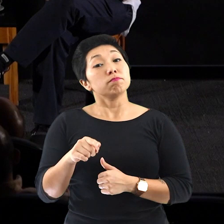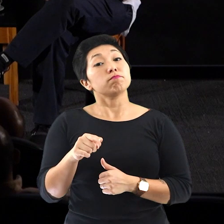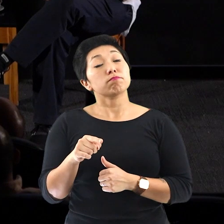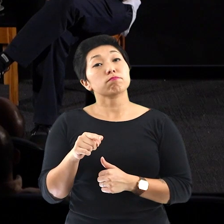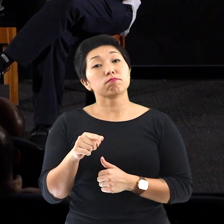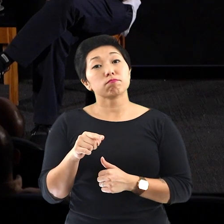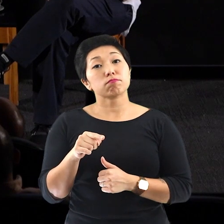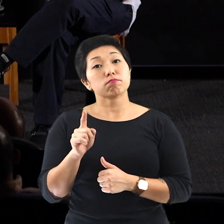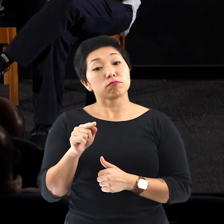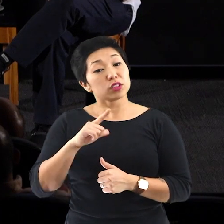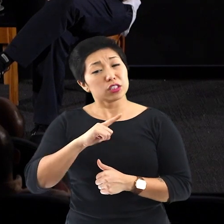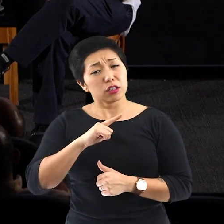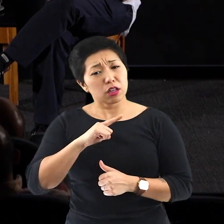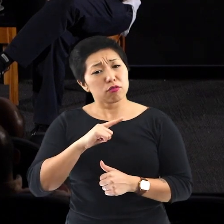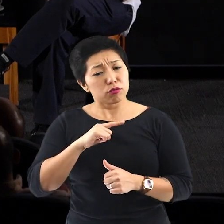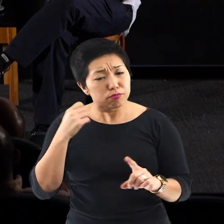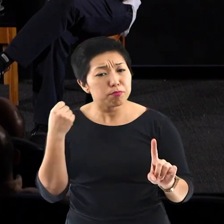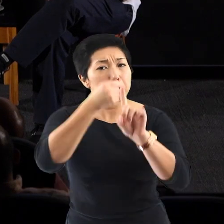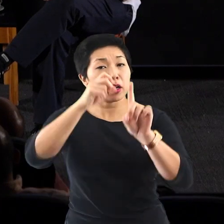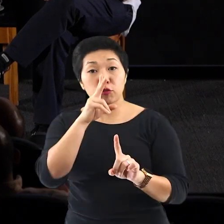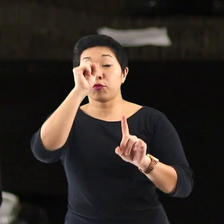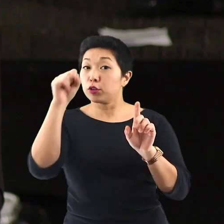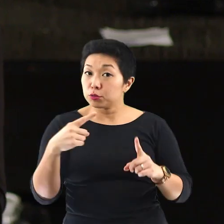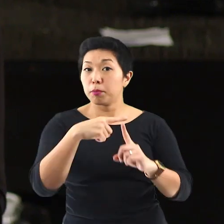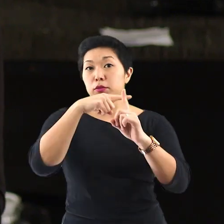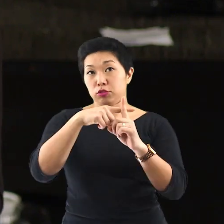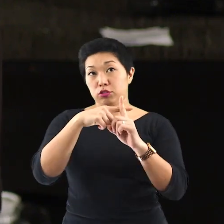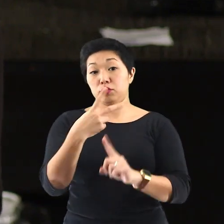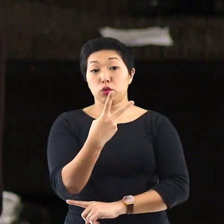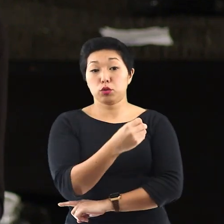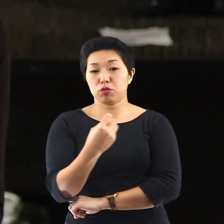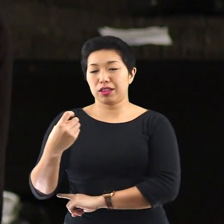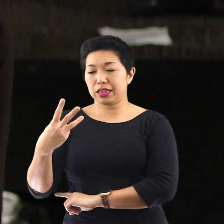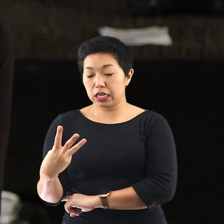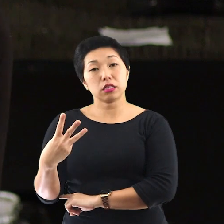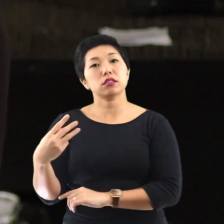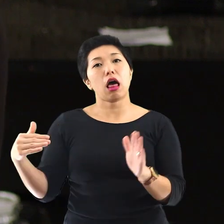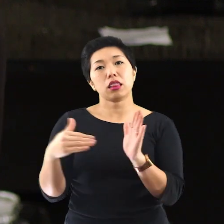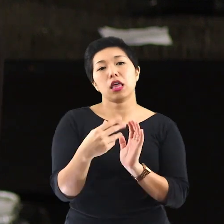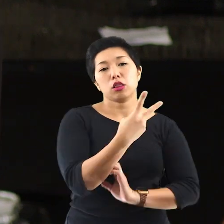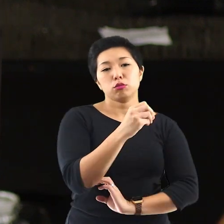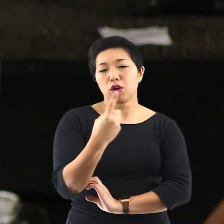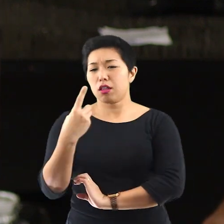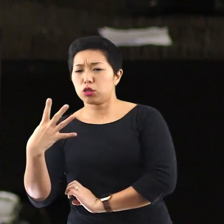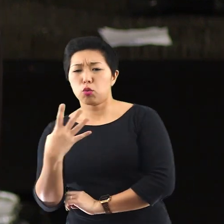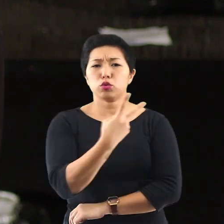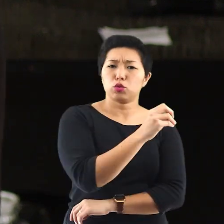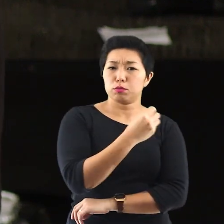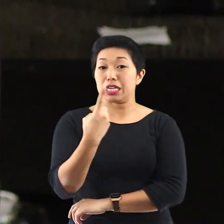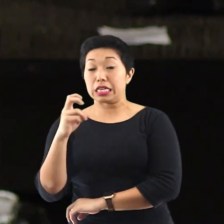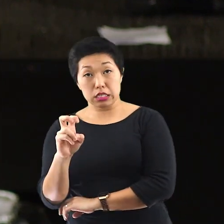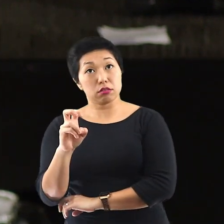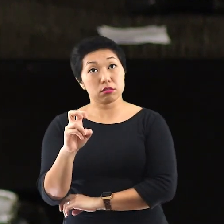teve um desempenho muito positivo de 2003 até 2014,